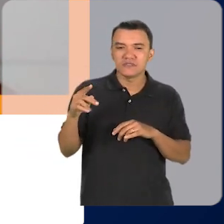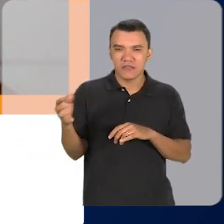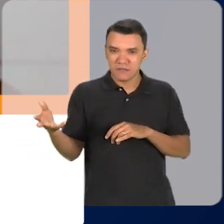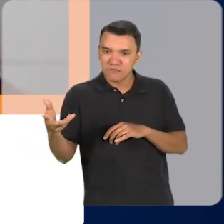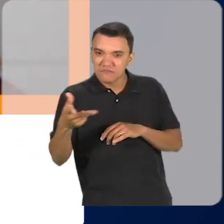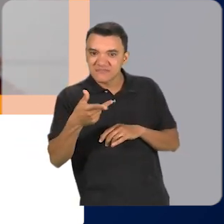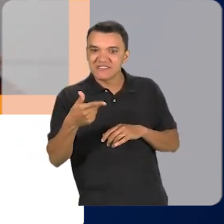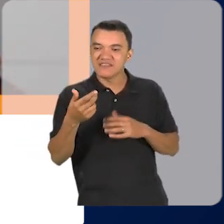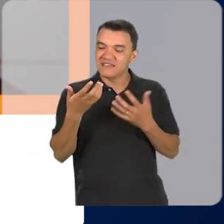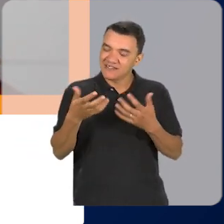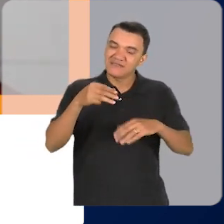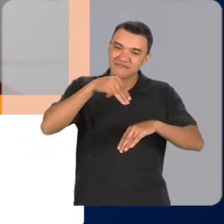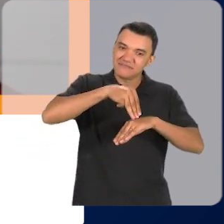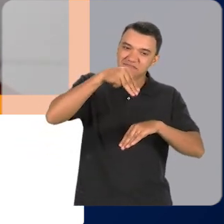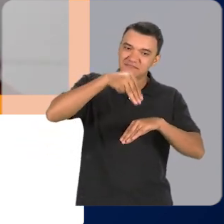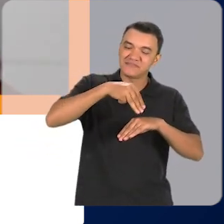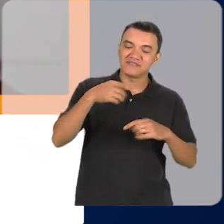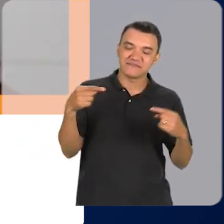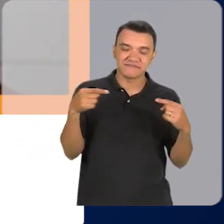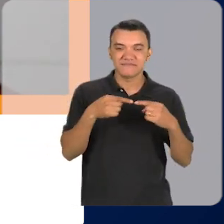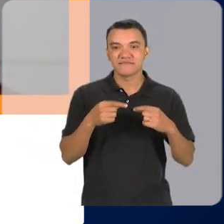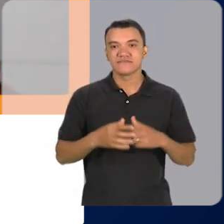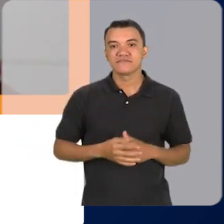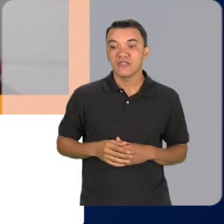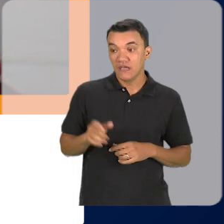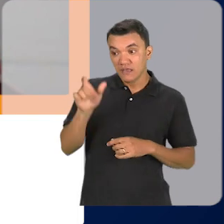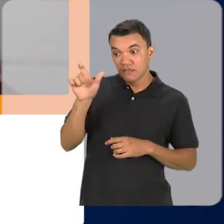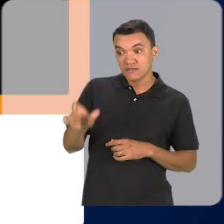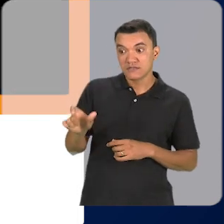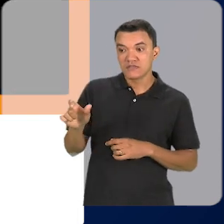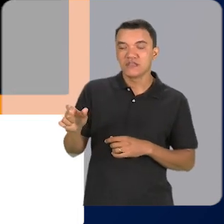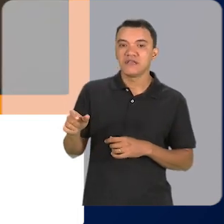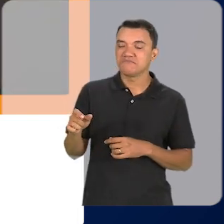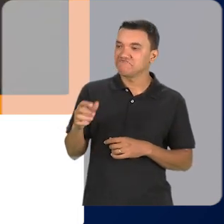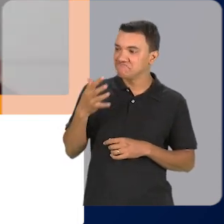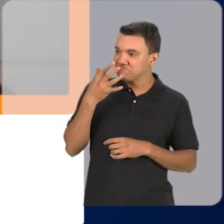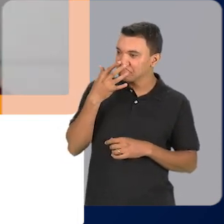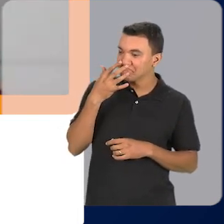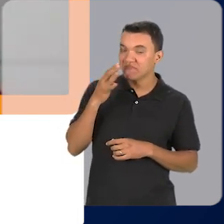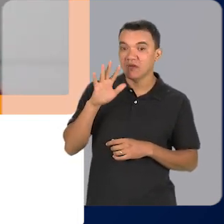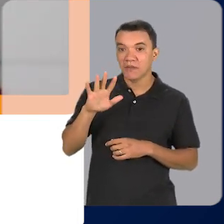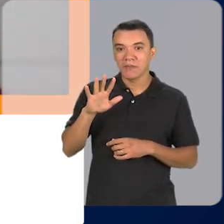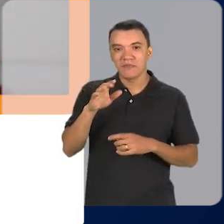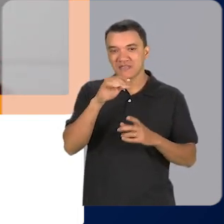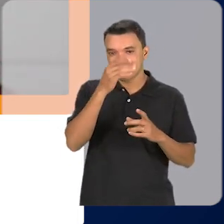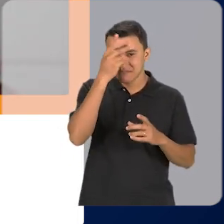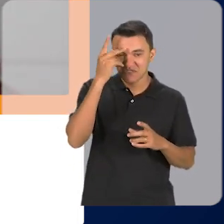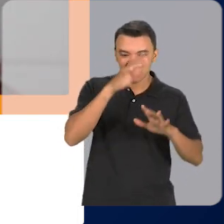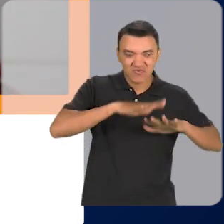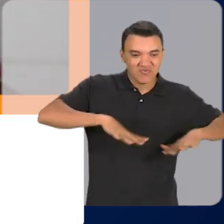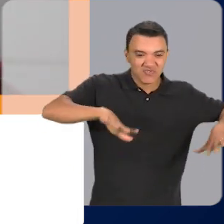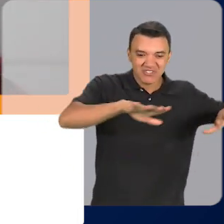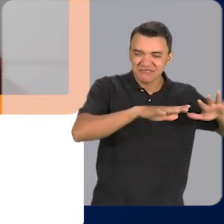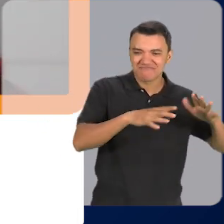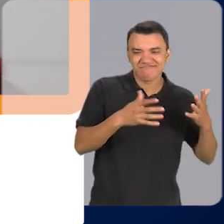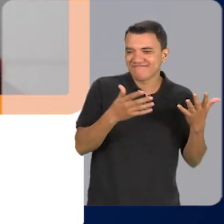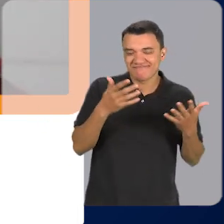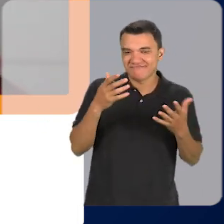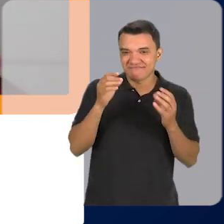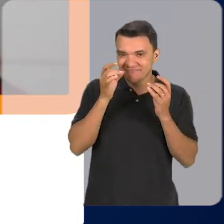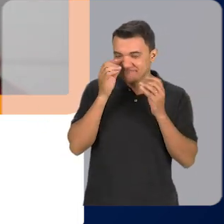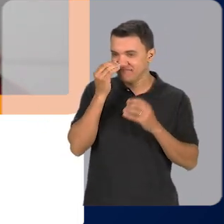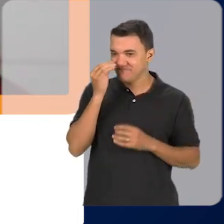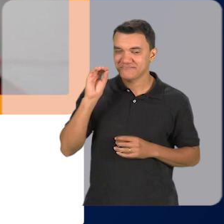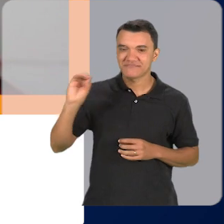marcante, porém ainda invisível, desses personagens tão interessantes, tão importantes, no cotidiano